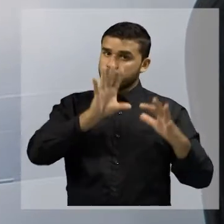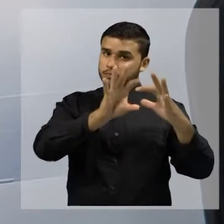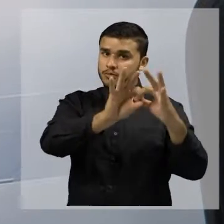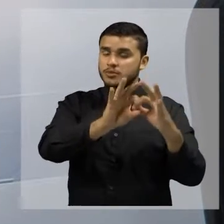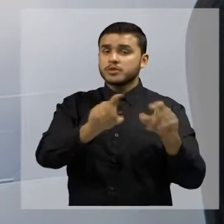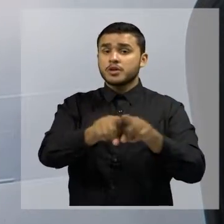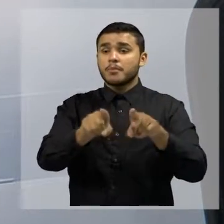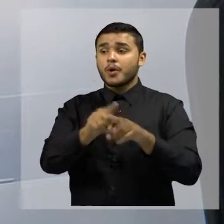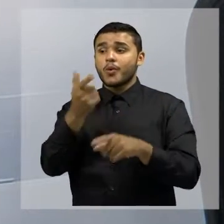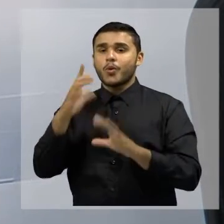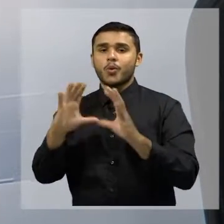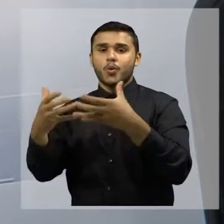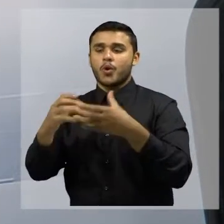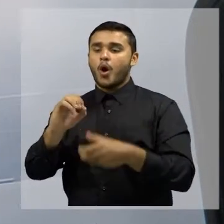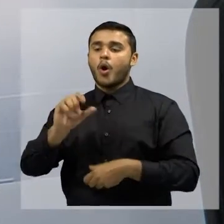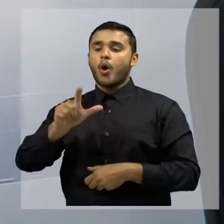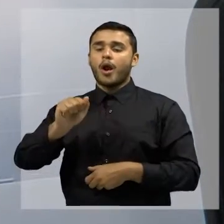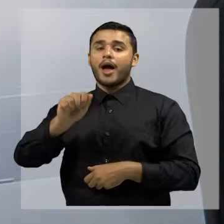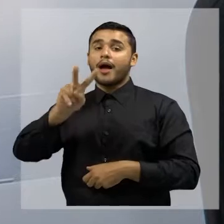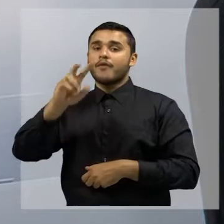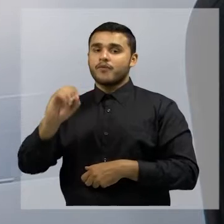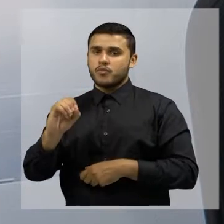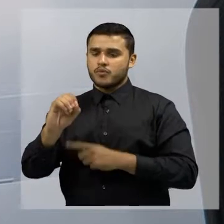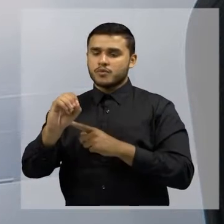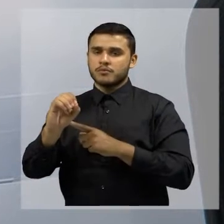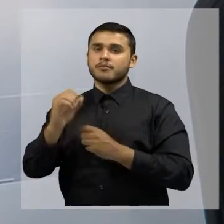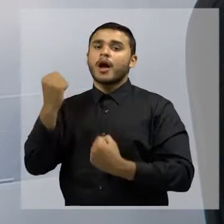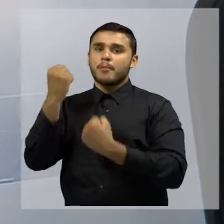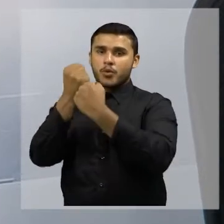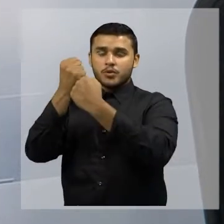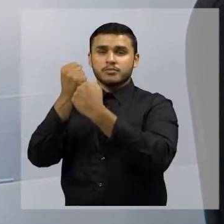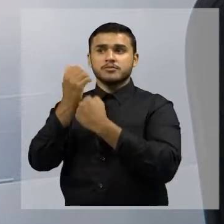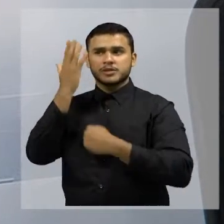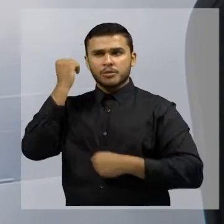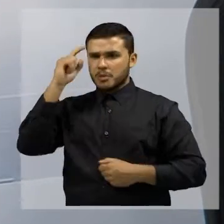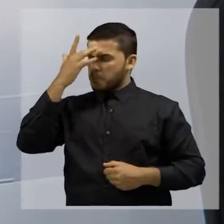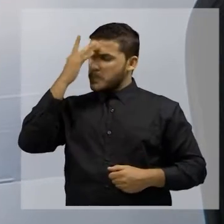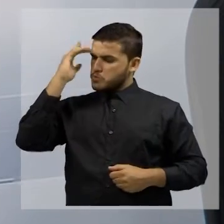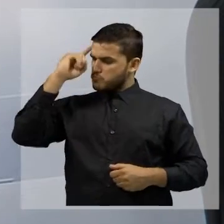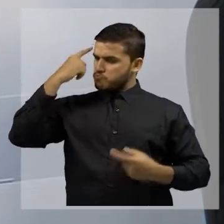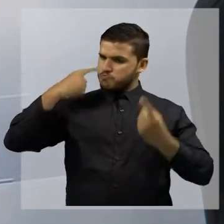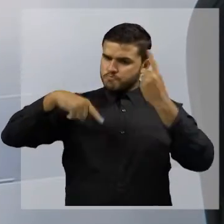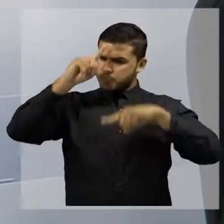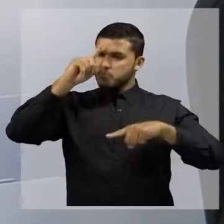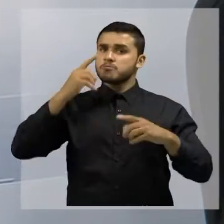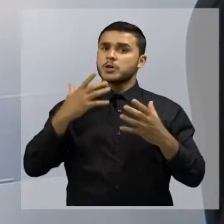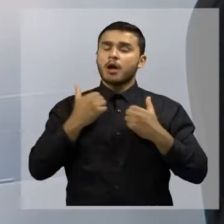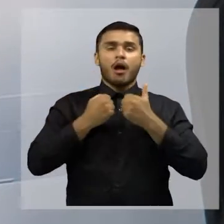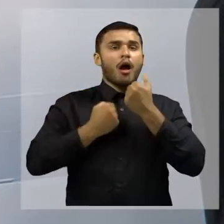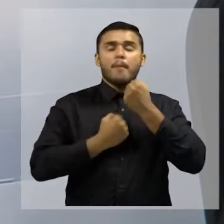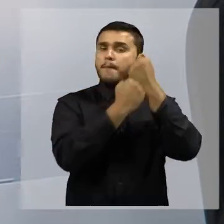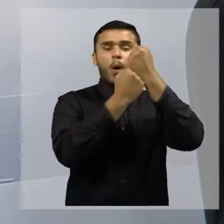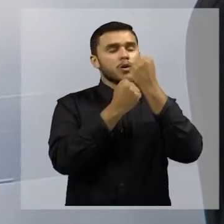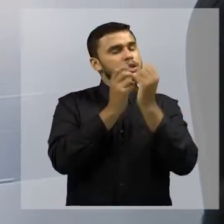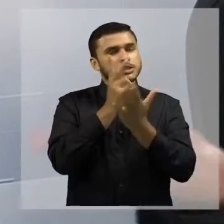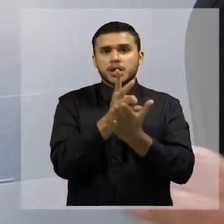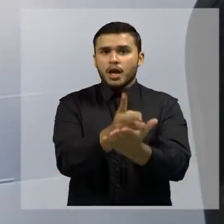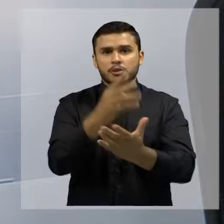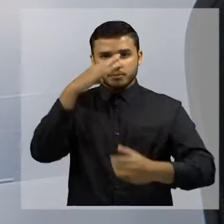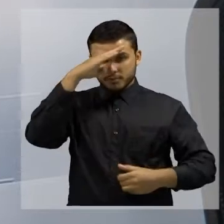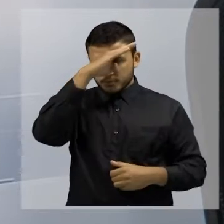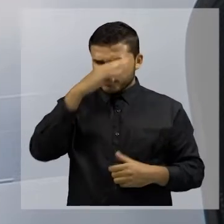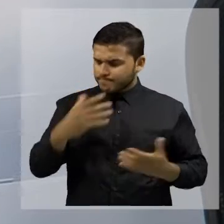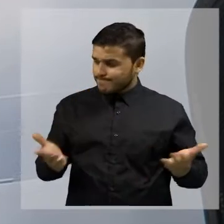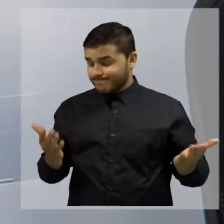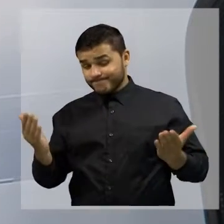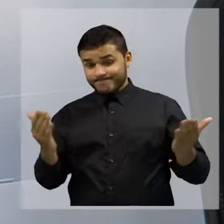os olavistas, que são literalmente o grupo bolsonarista mais radical. A coisa já extrapolou. Eu não sei como é que vai